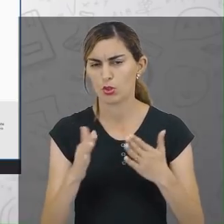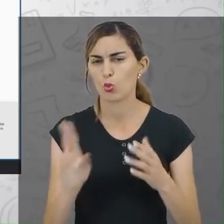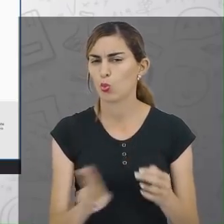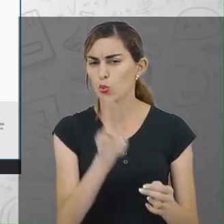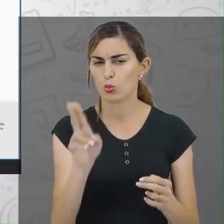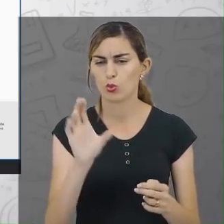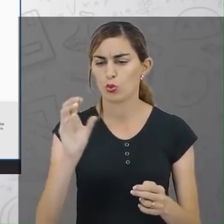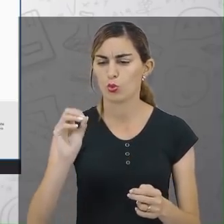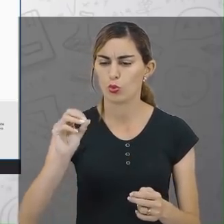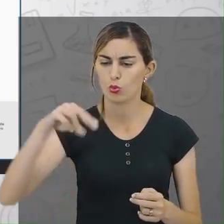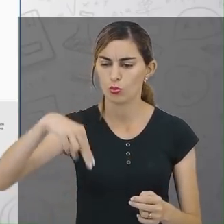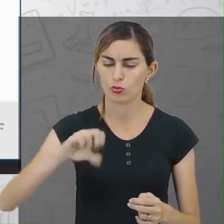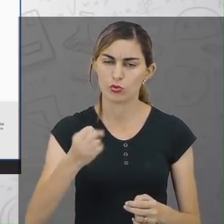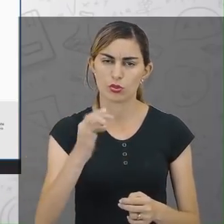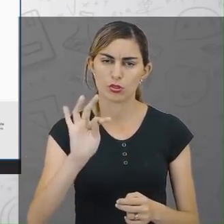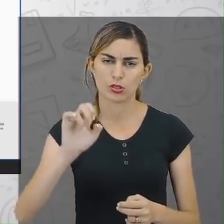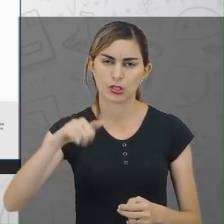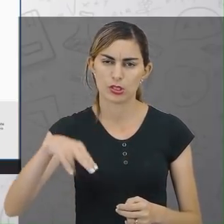de constantes.